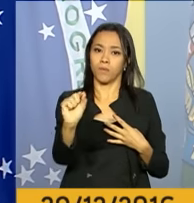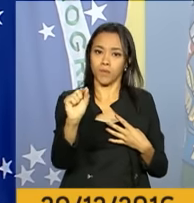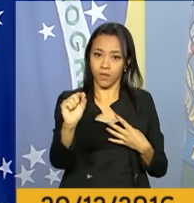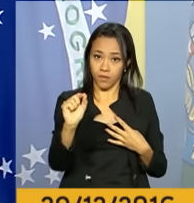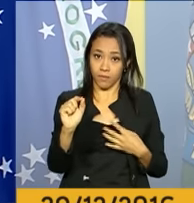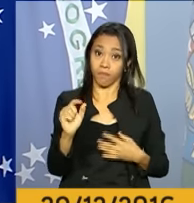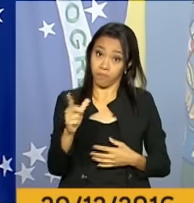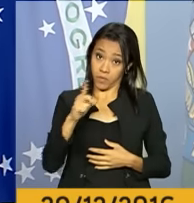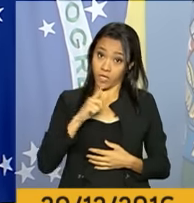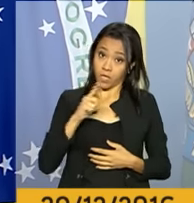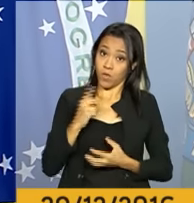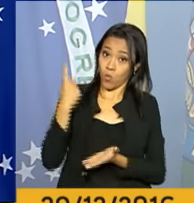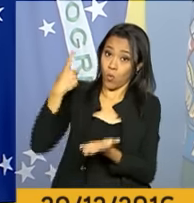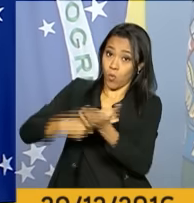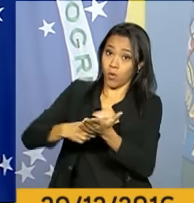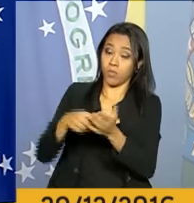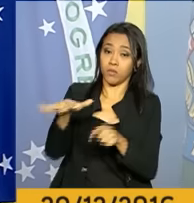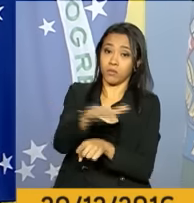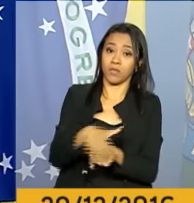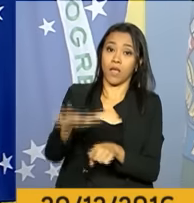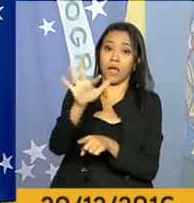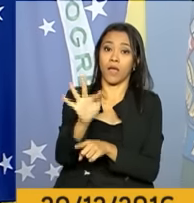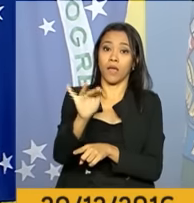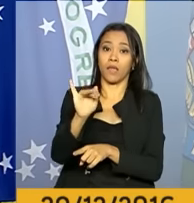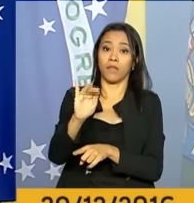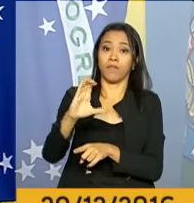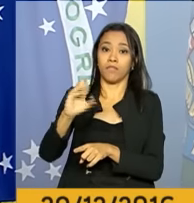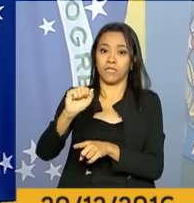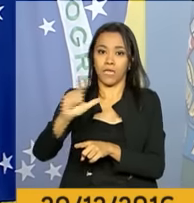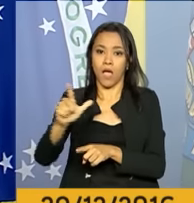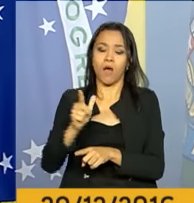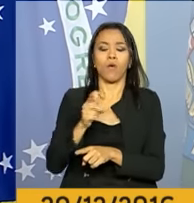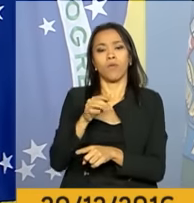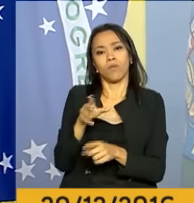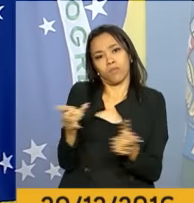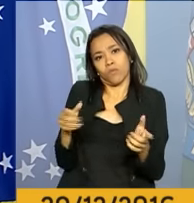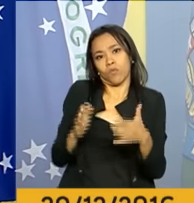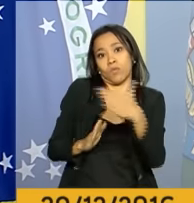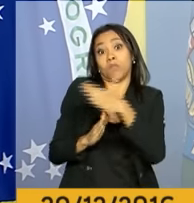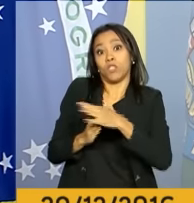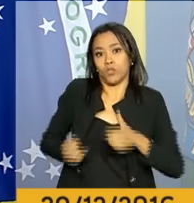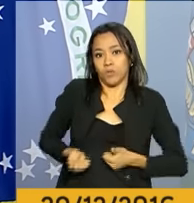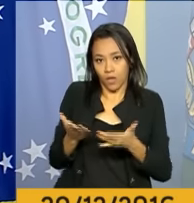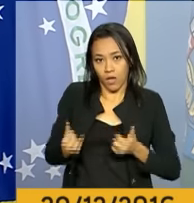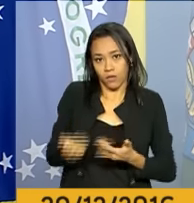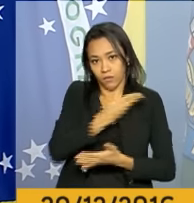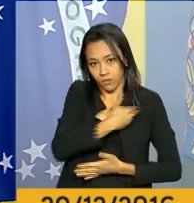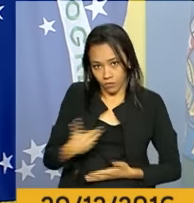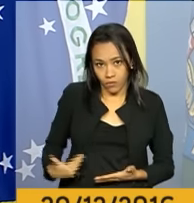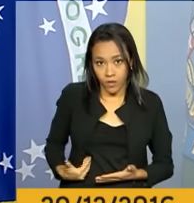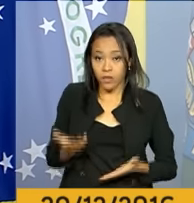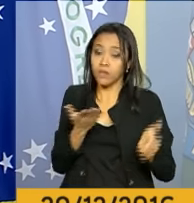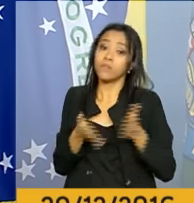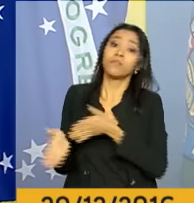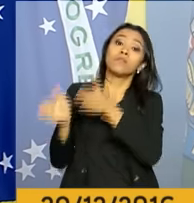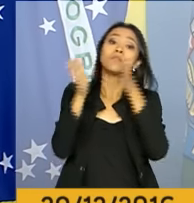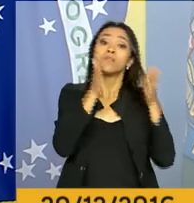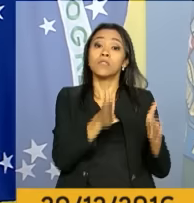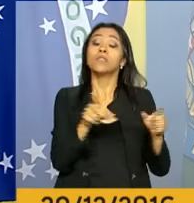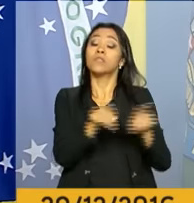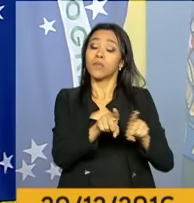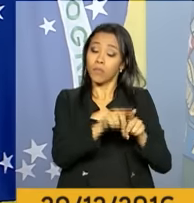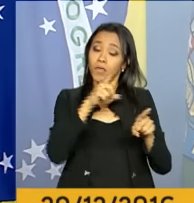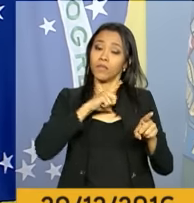responsabilidade fiscal que vem com o teto de casos públicos nós estamos também levando adiante a nossa